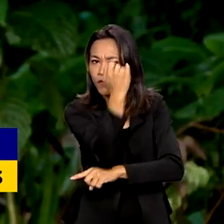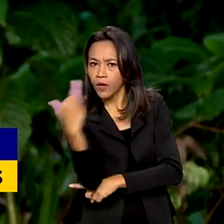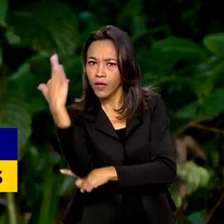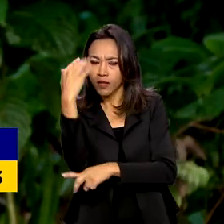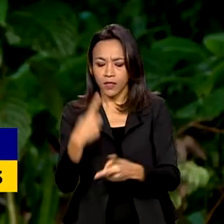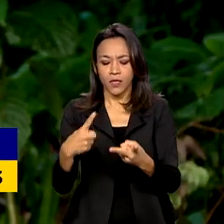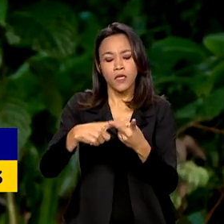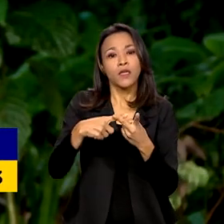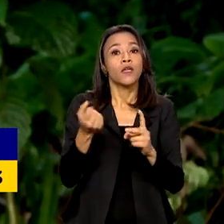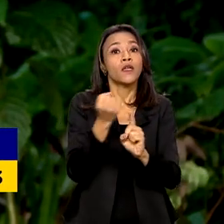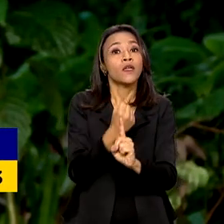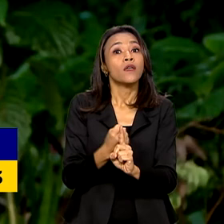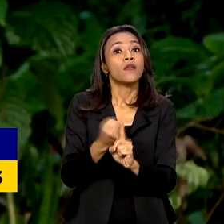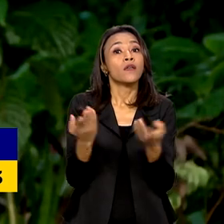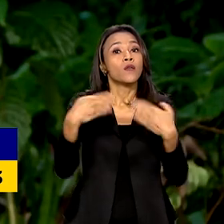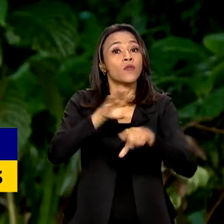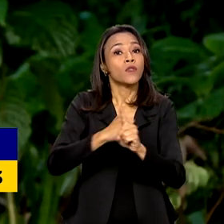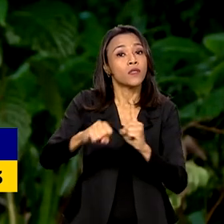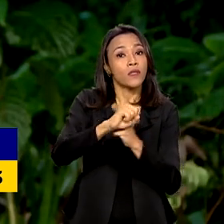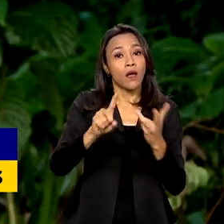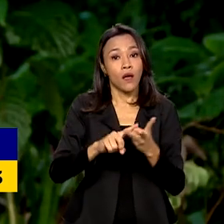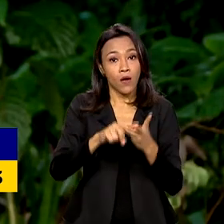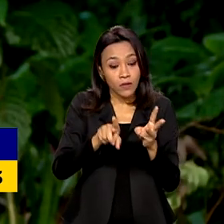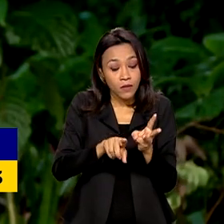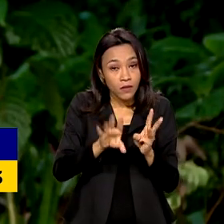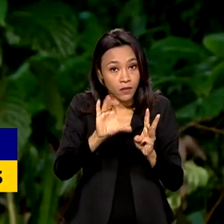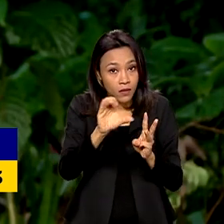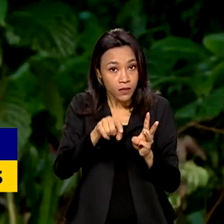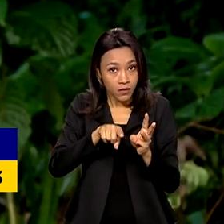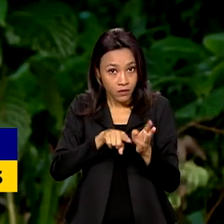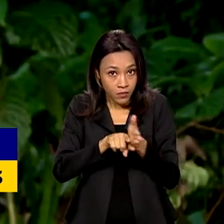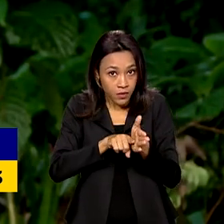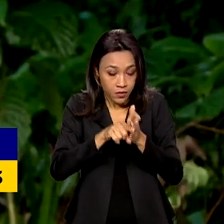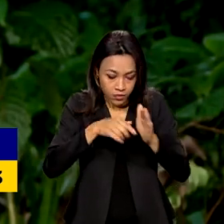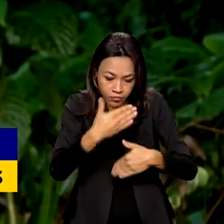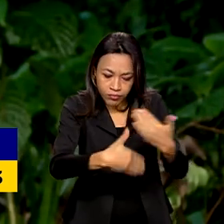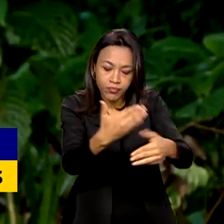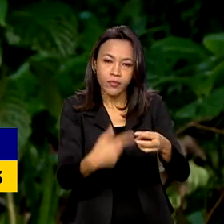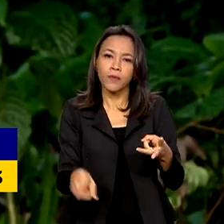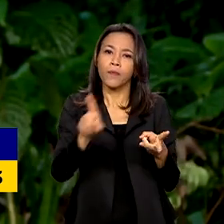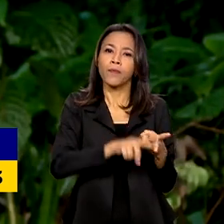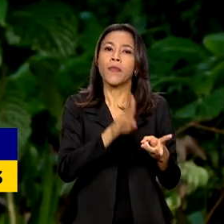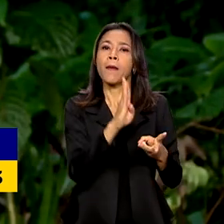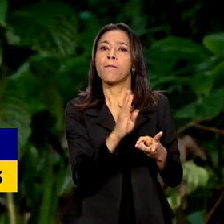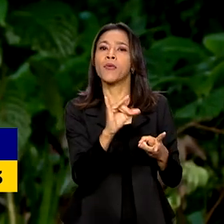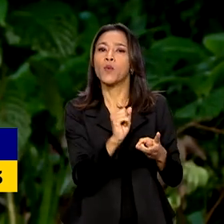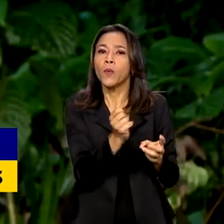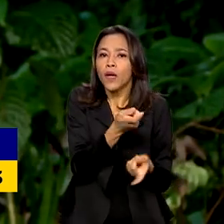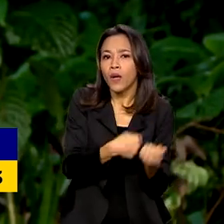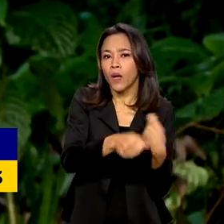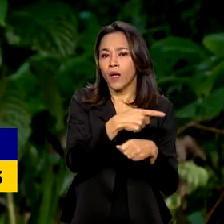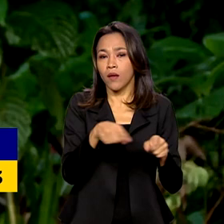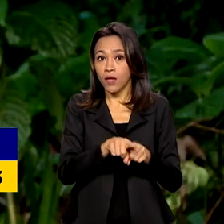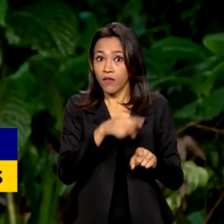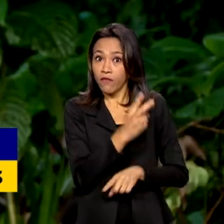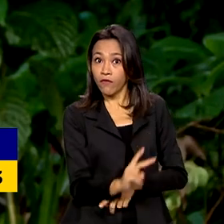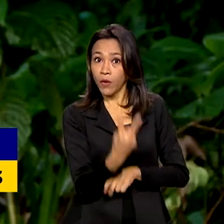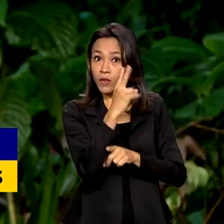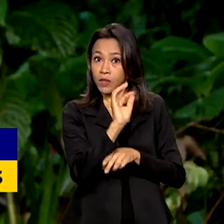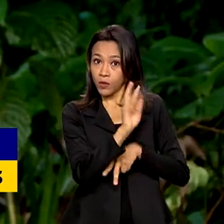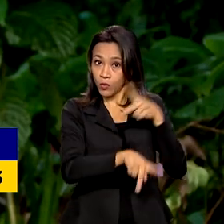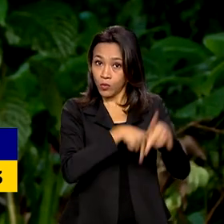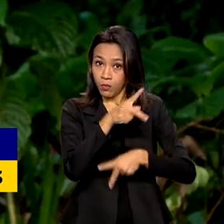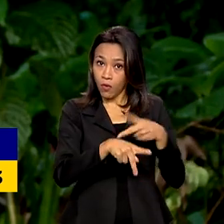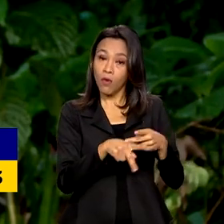inclusão social, estímulo à ciência, tecnologia e inovação, incentivo à bioeconomia e valorização dos povos